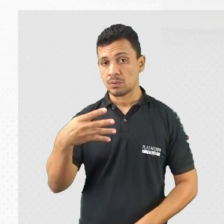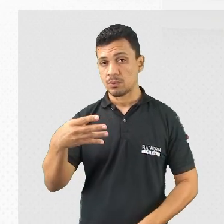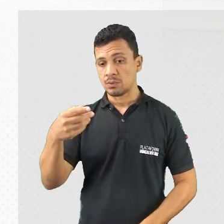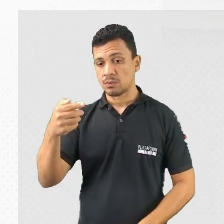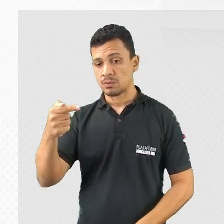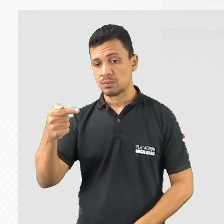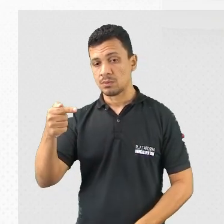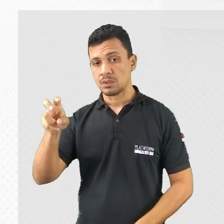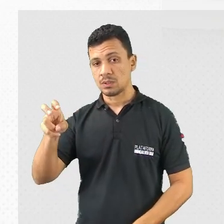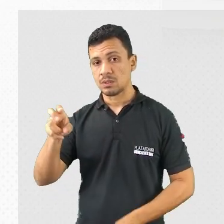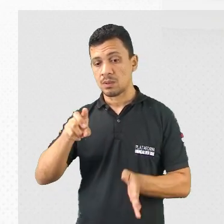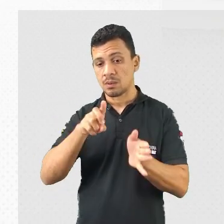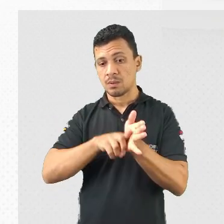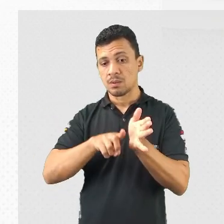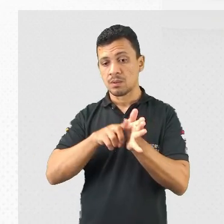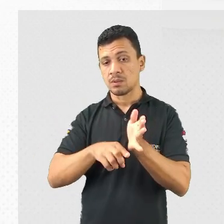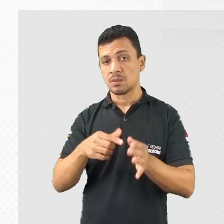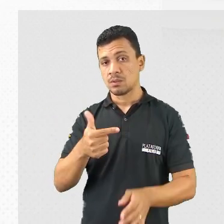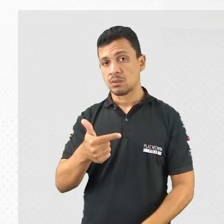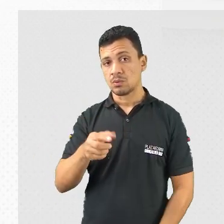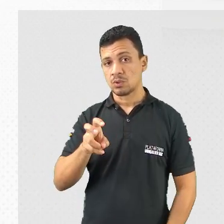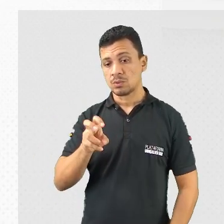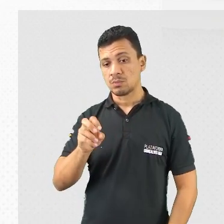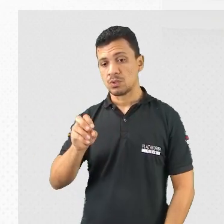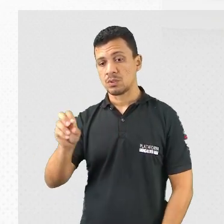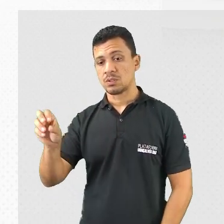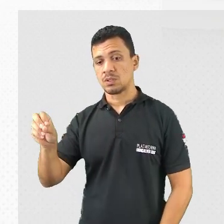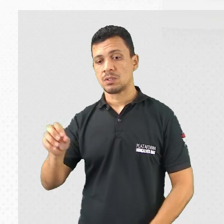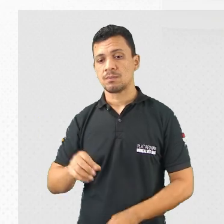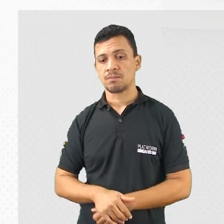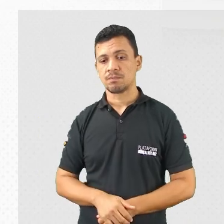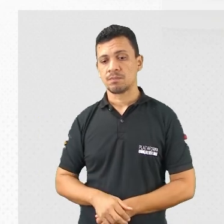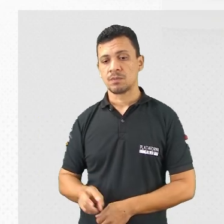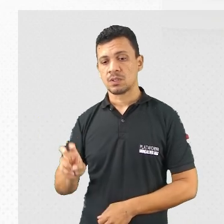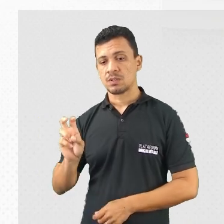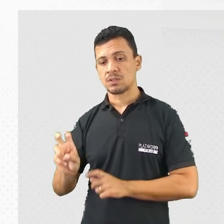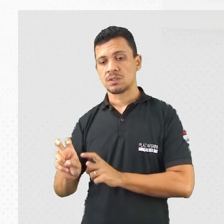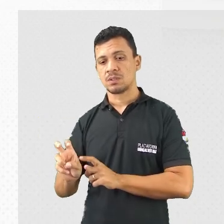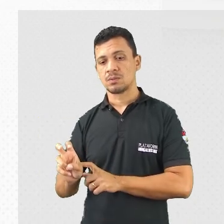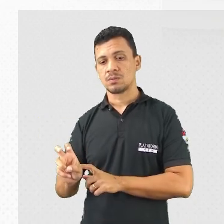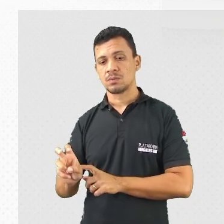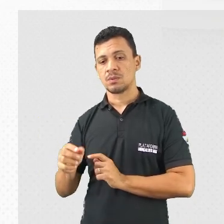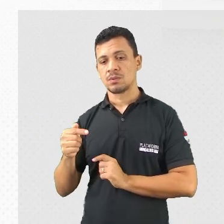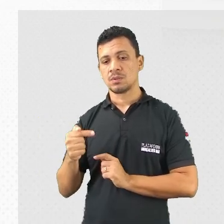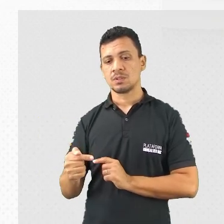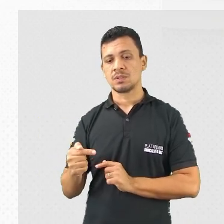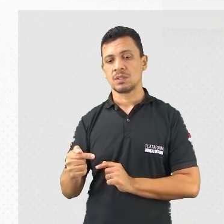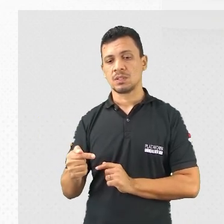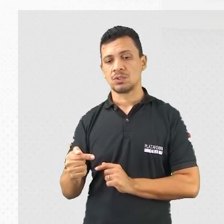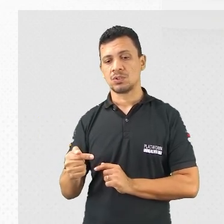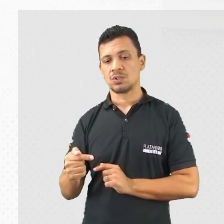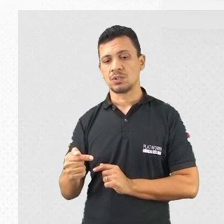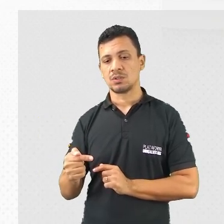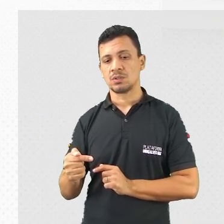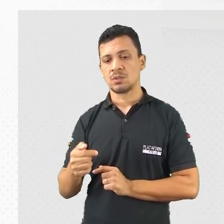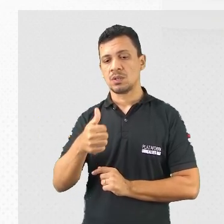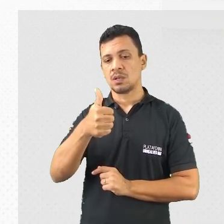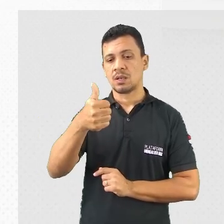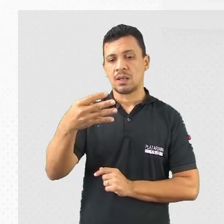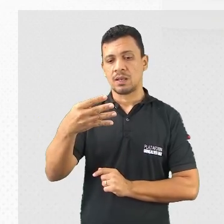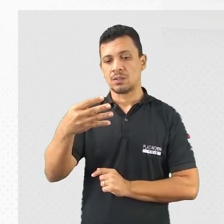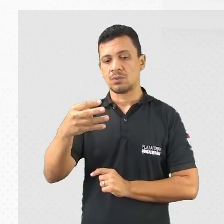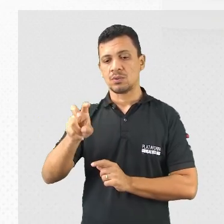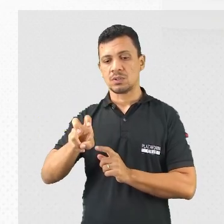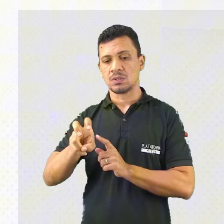4.475 subtraído de 2.500. 5, 7, 14